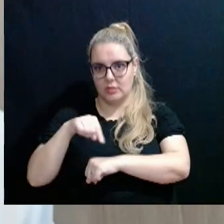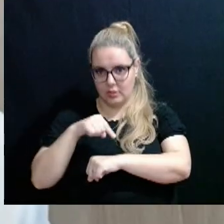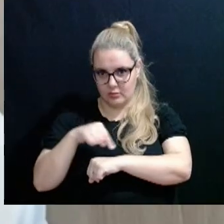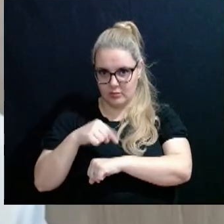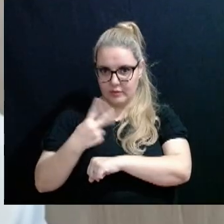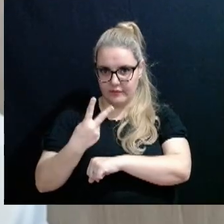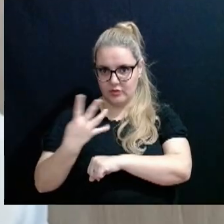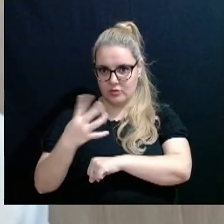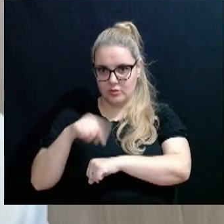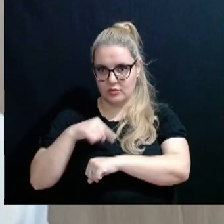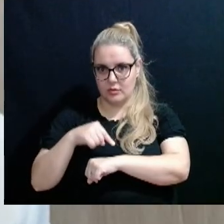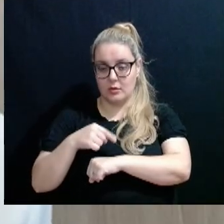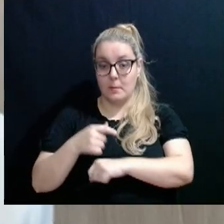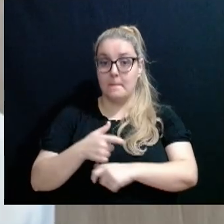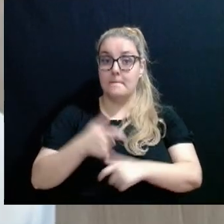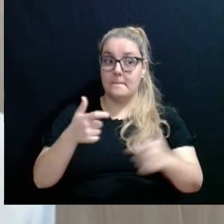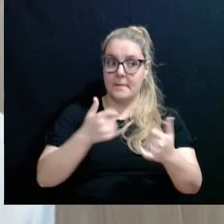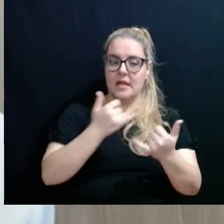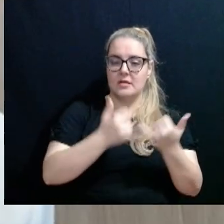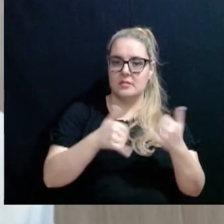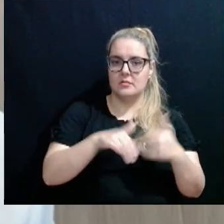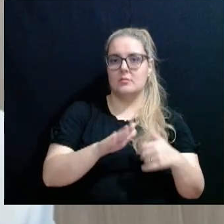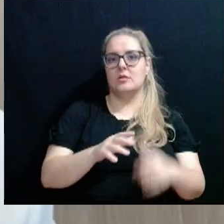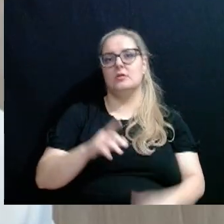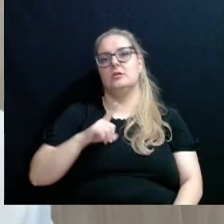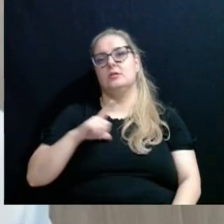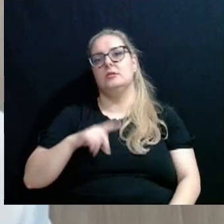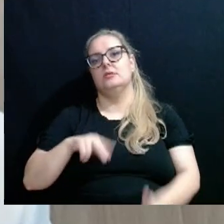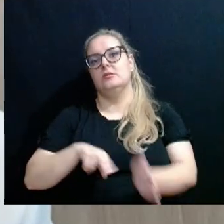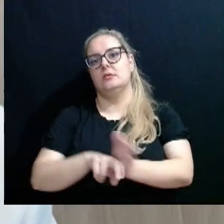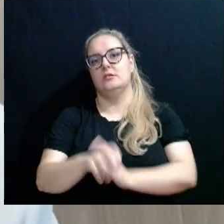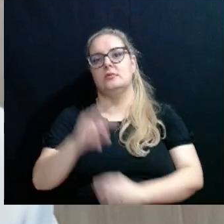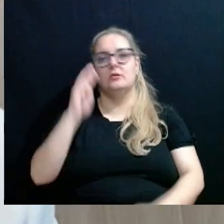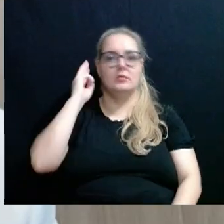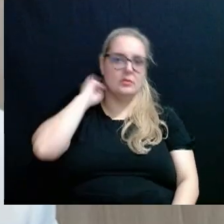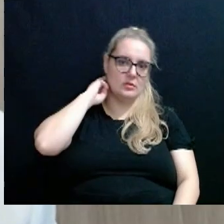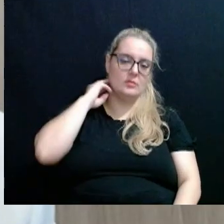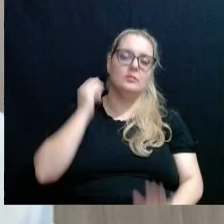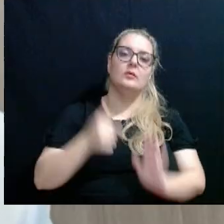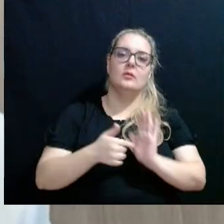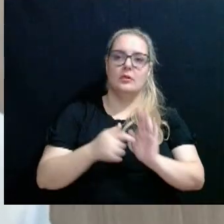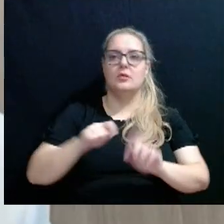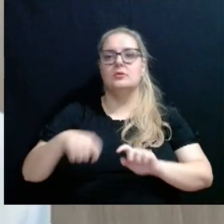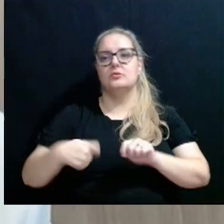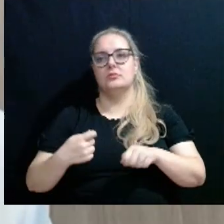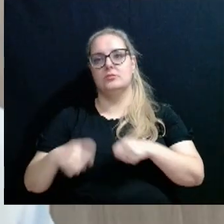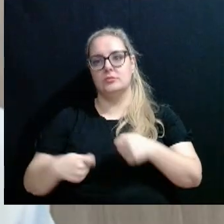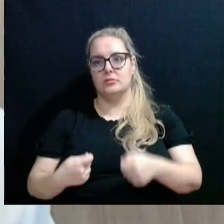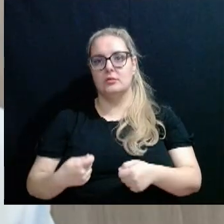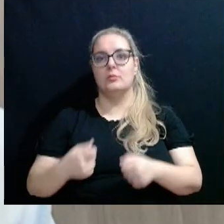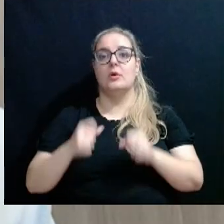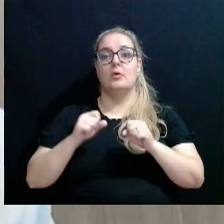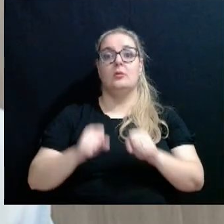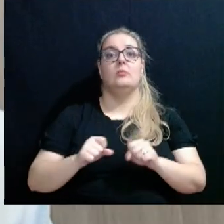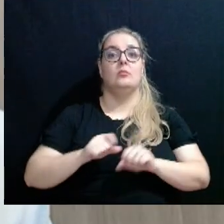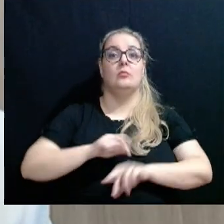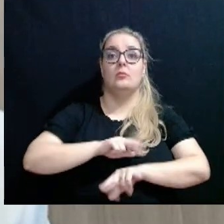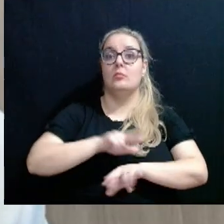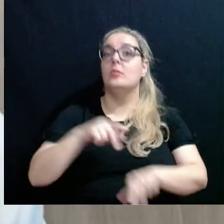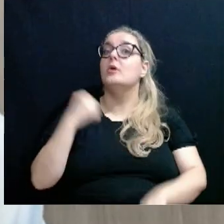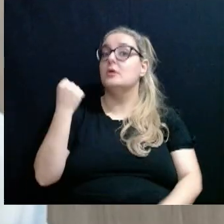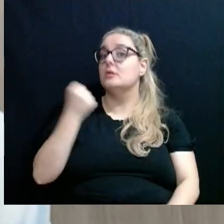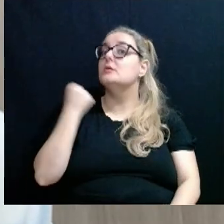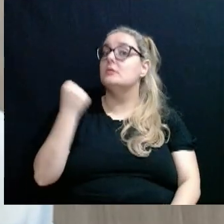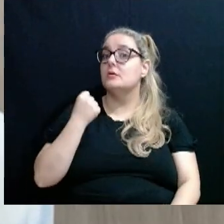mais da metade dos pacientes que têm um diagnóstico de meningite já vão apresentar sintomas, e esses sintomas podem